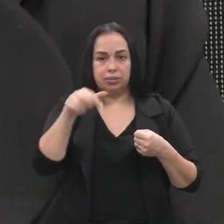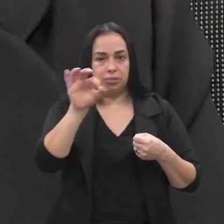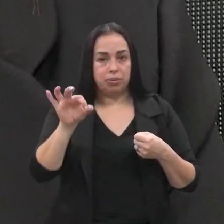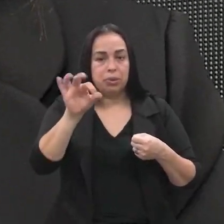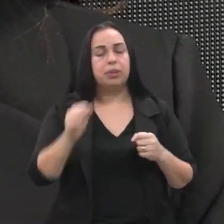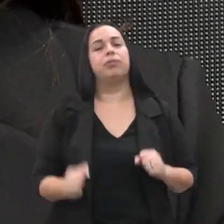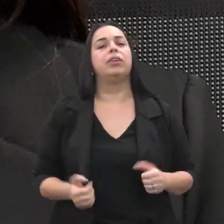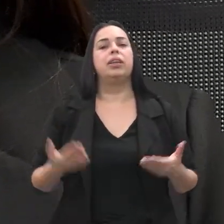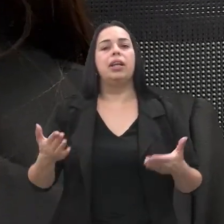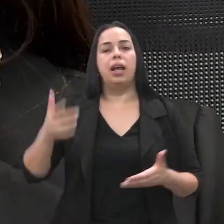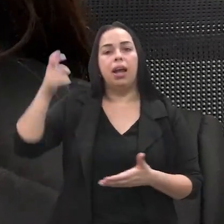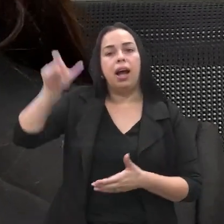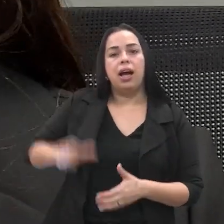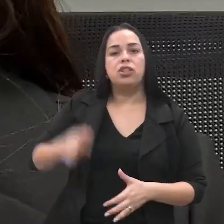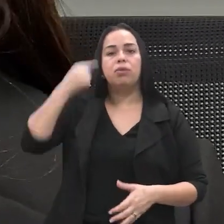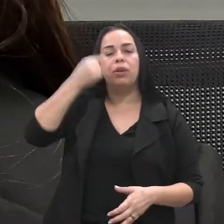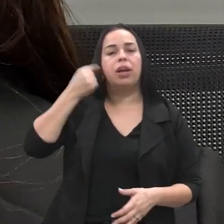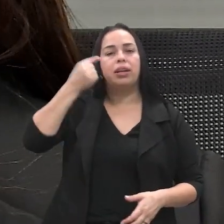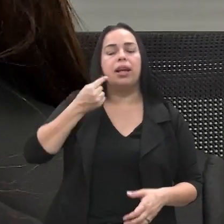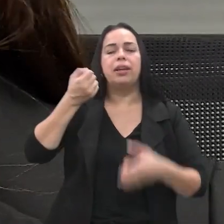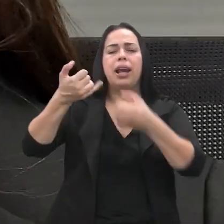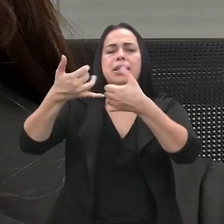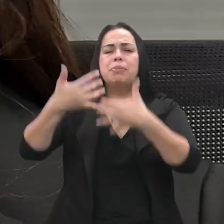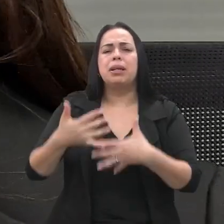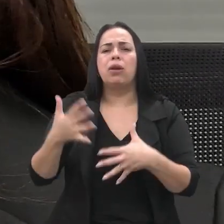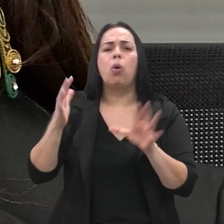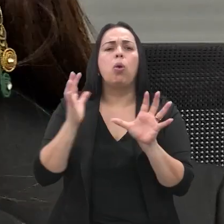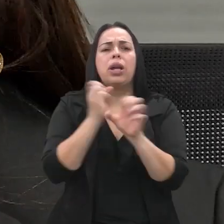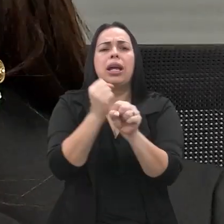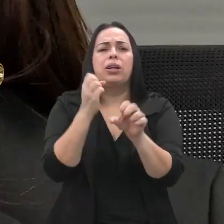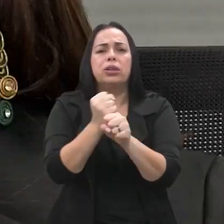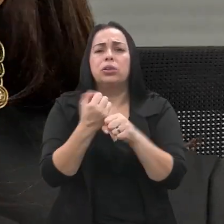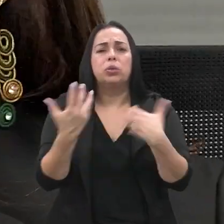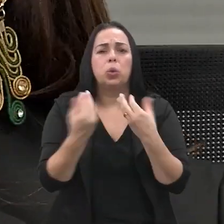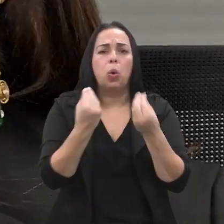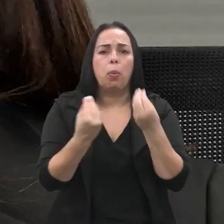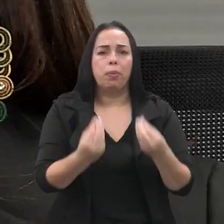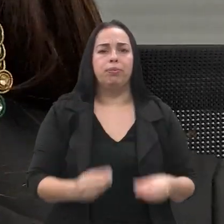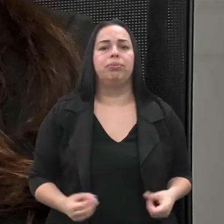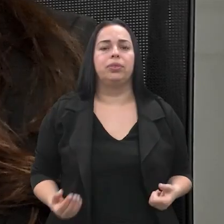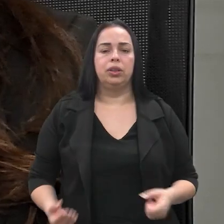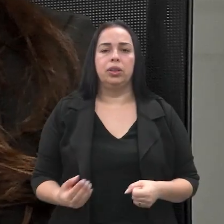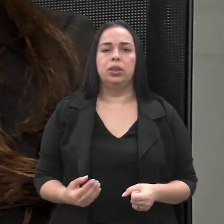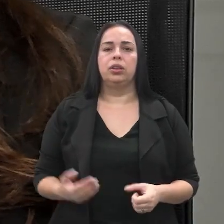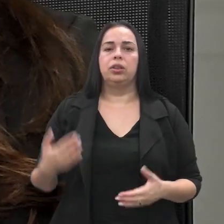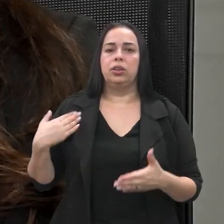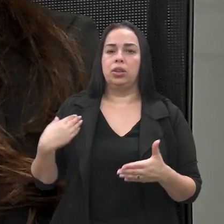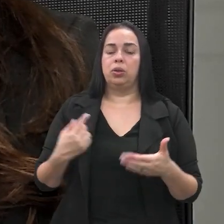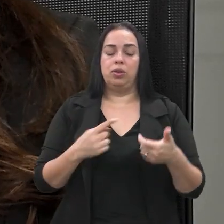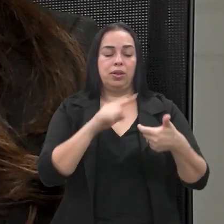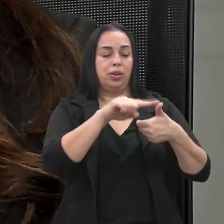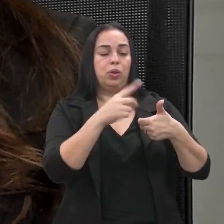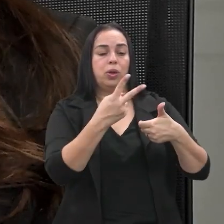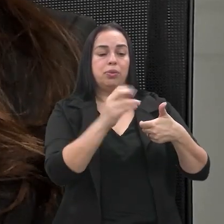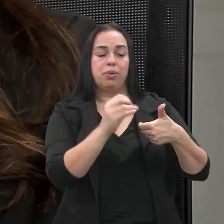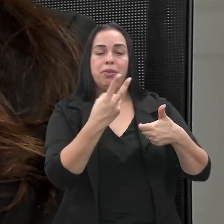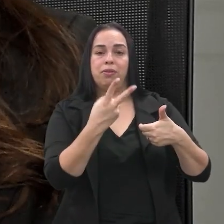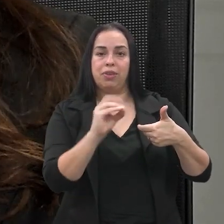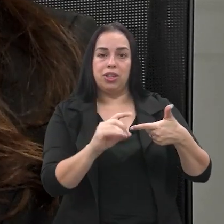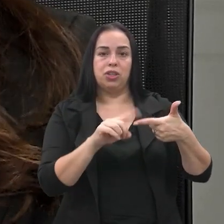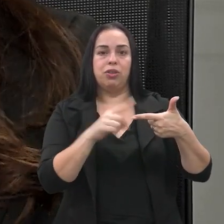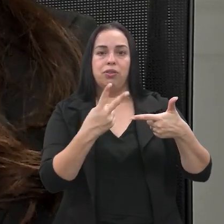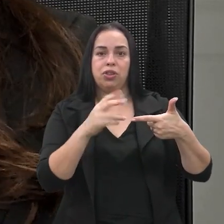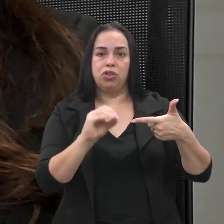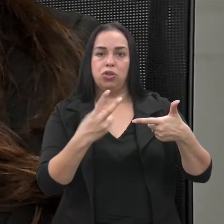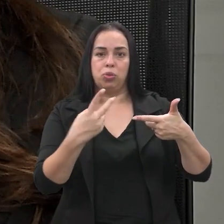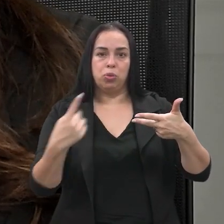advogada explica como é feito o cálculo do reajuste e por que a alta não devolve o poder de compra. Nos últimos 5 anos, 2020, 2021 e